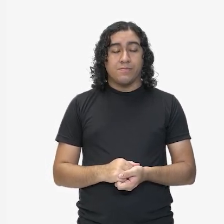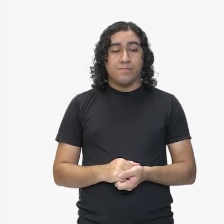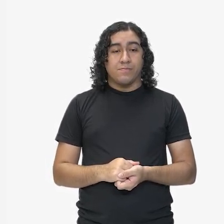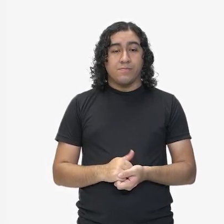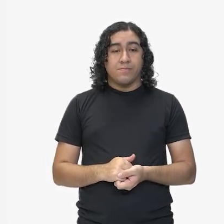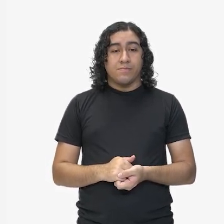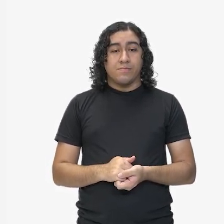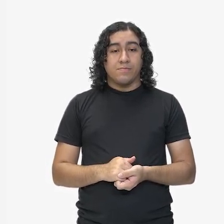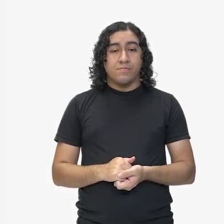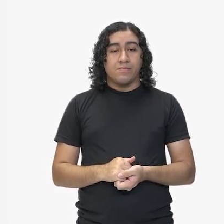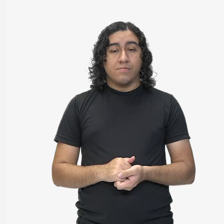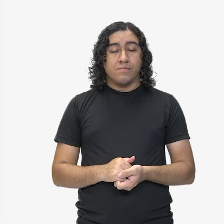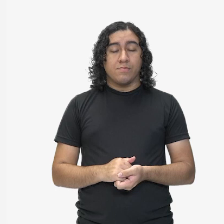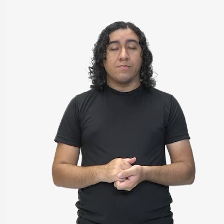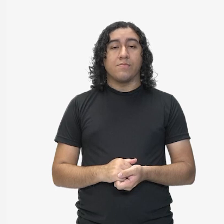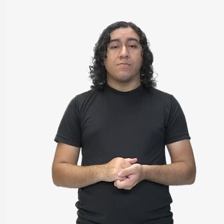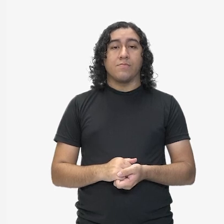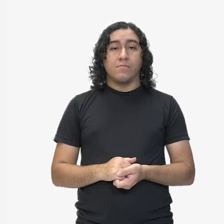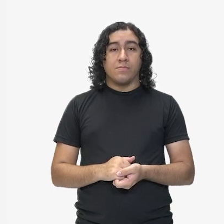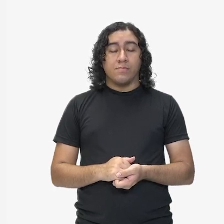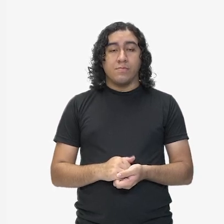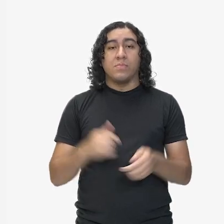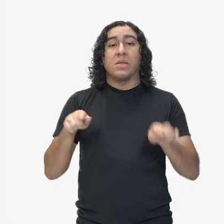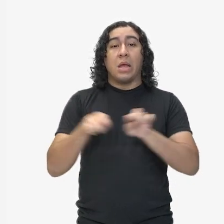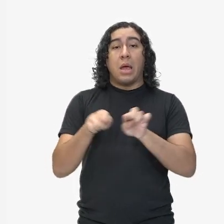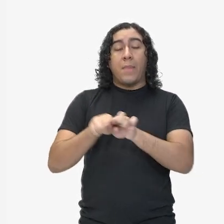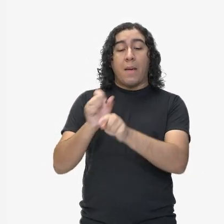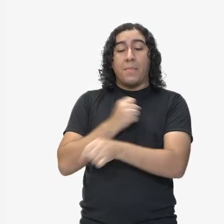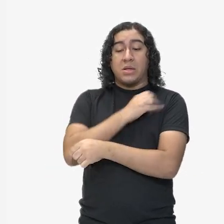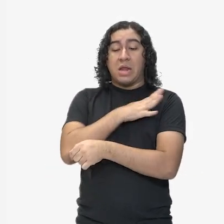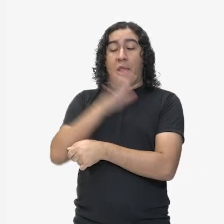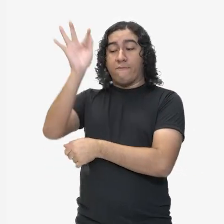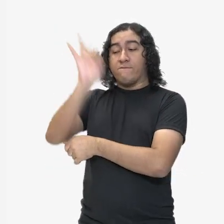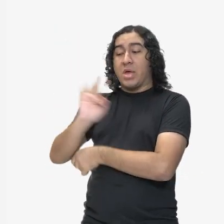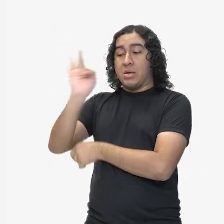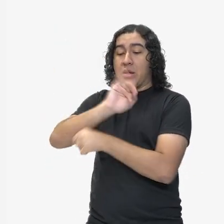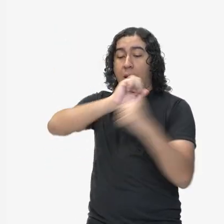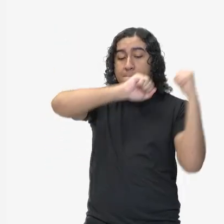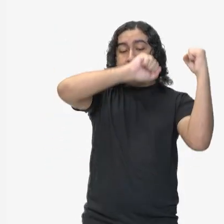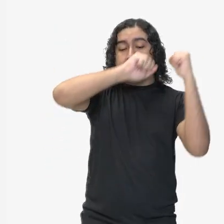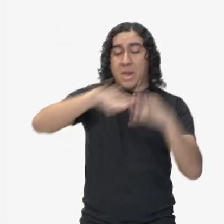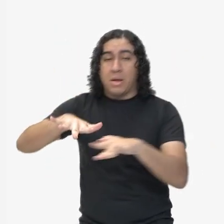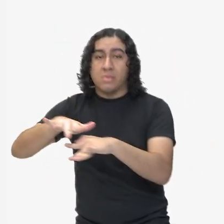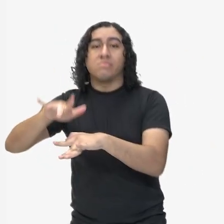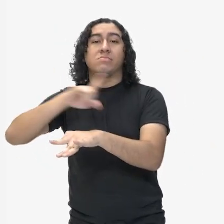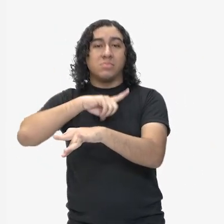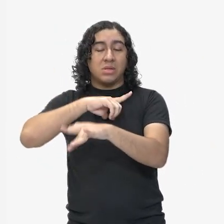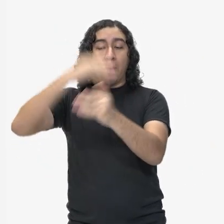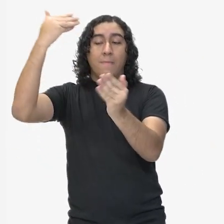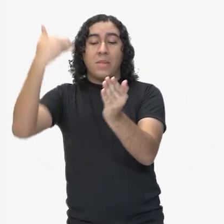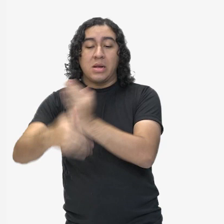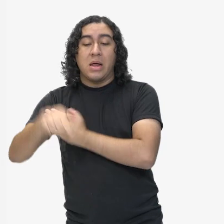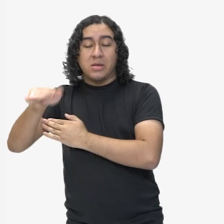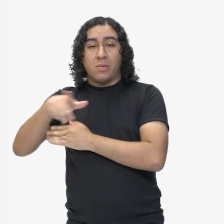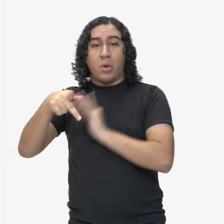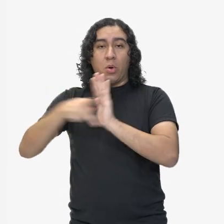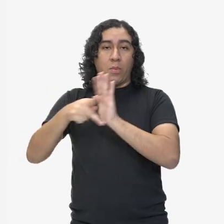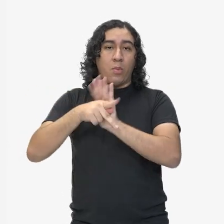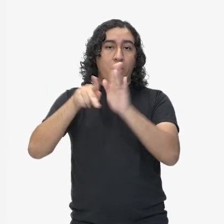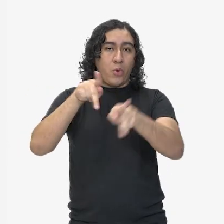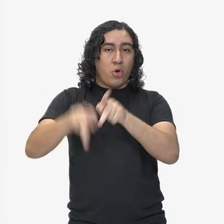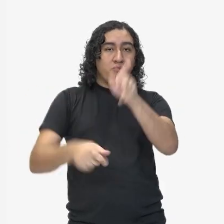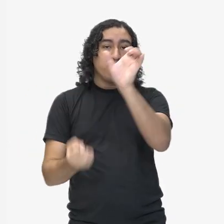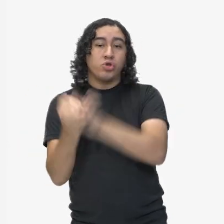houve aí um envio de tropas federais para derrotar a comunidade de Quadrado Santo, fundada pelo líder messiânico José Maria